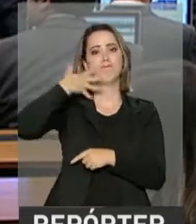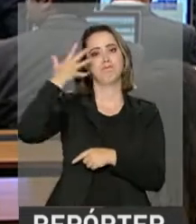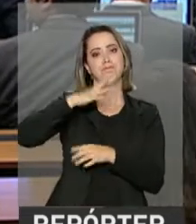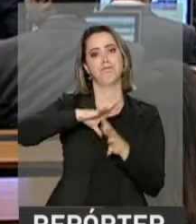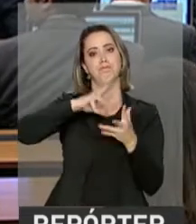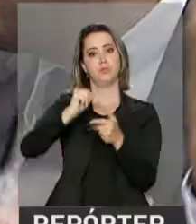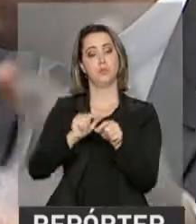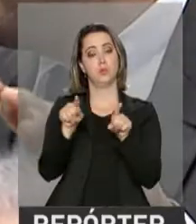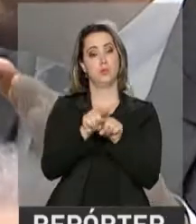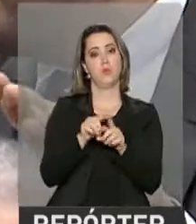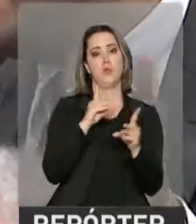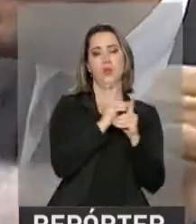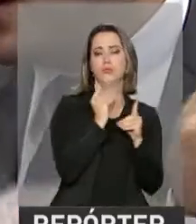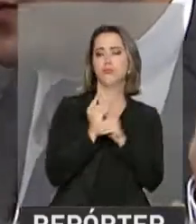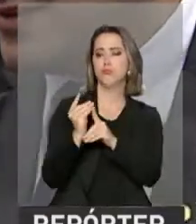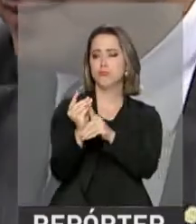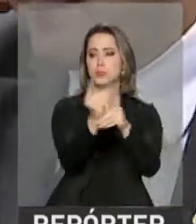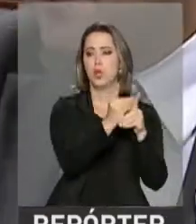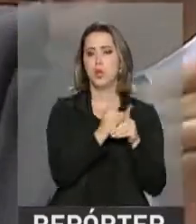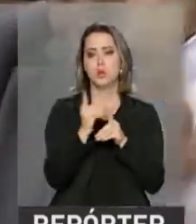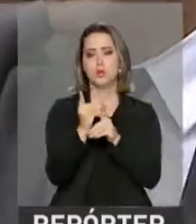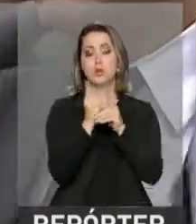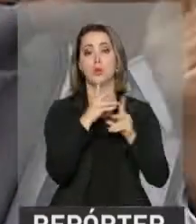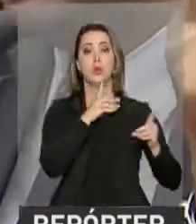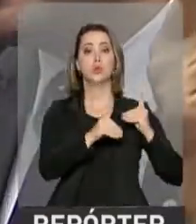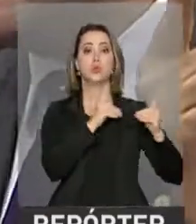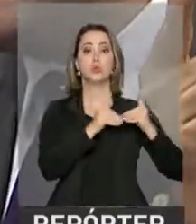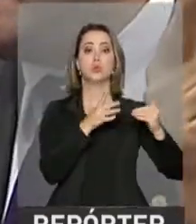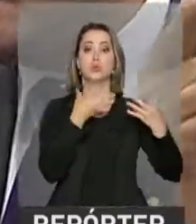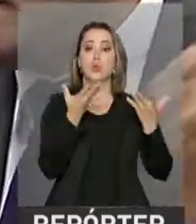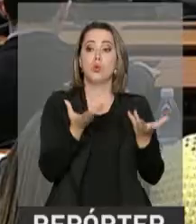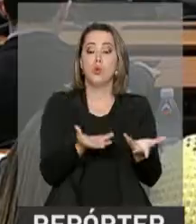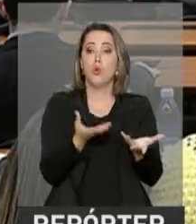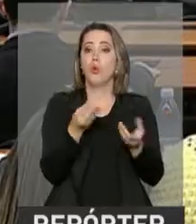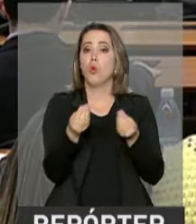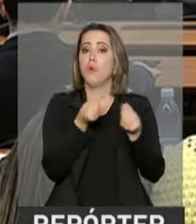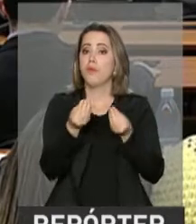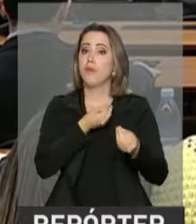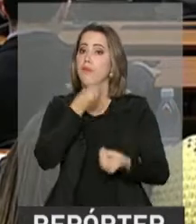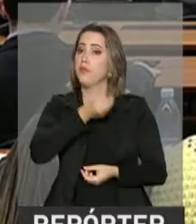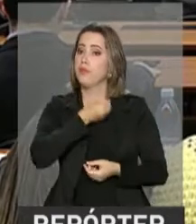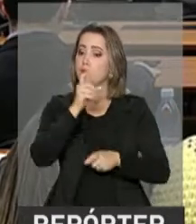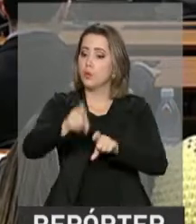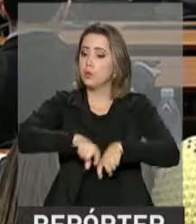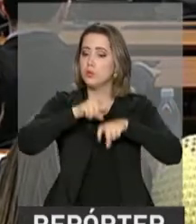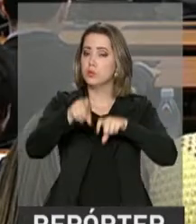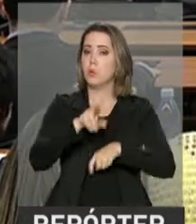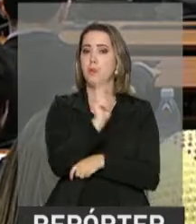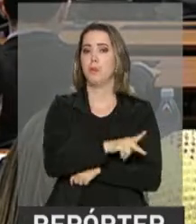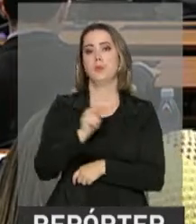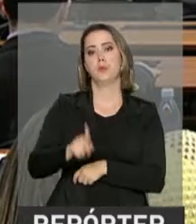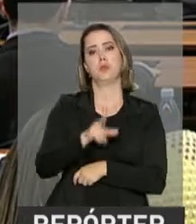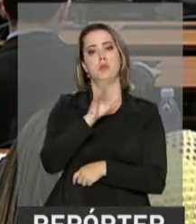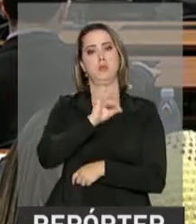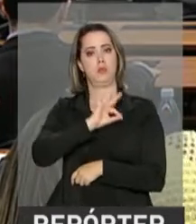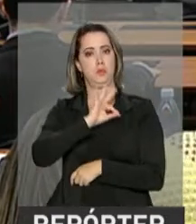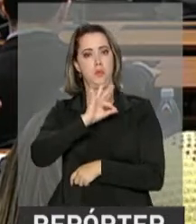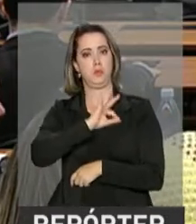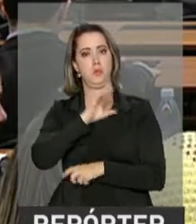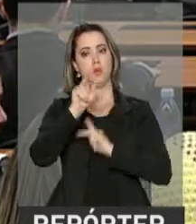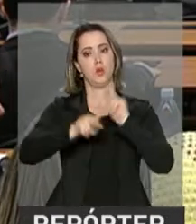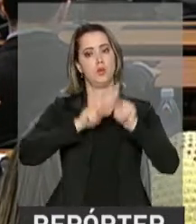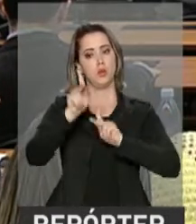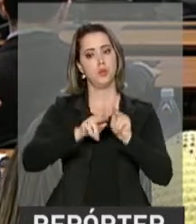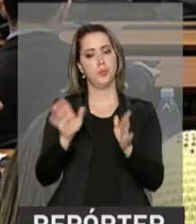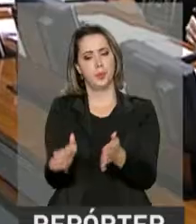nos encontros foram discutidos temas como a condição do trabalhador rural dos professores policiais e da população